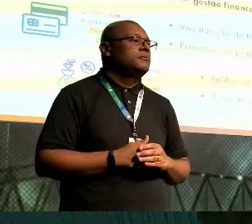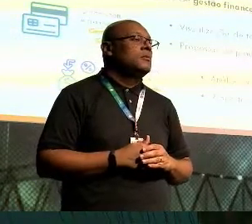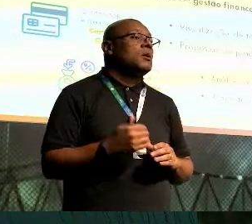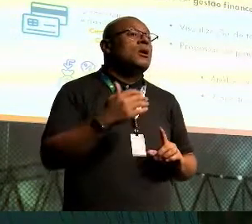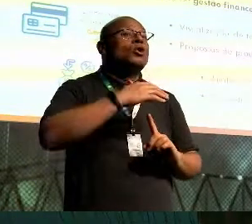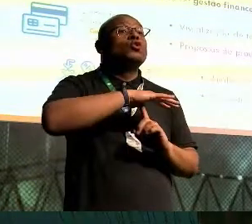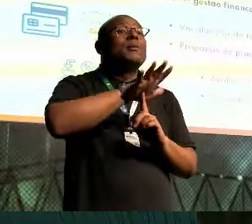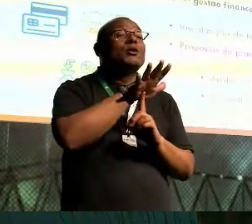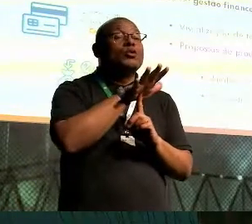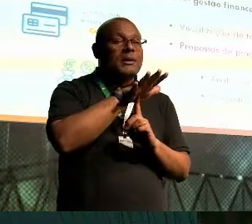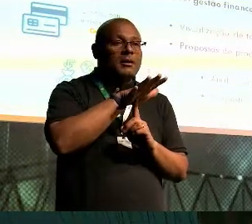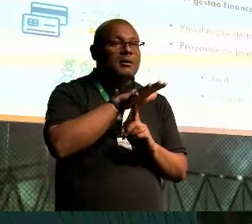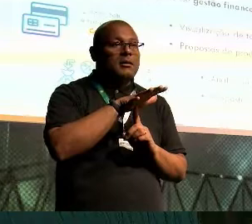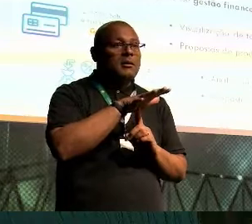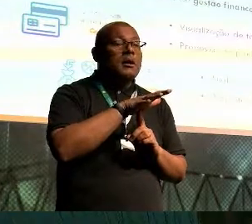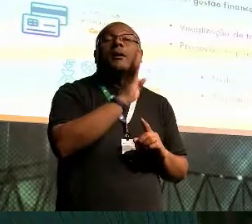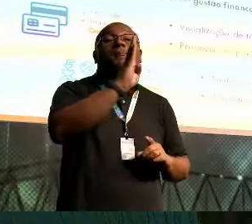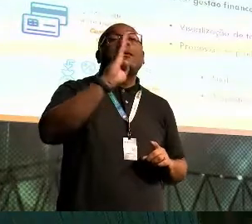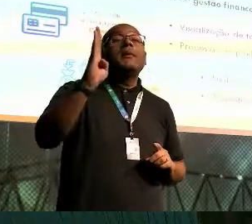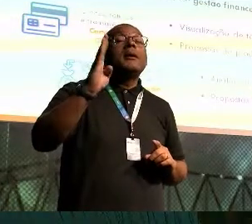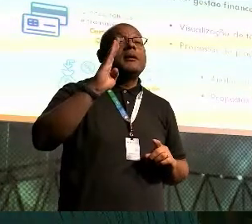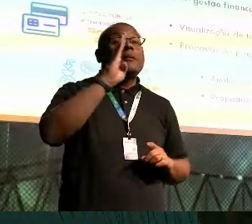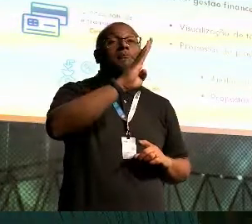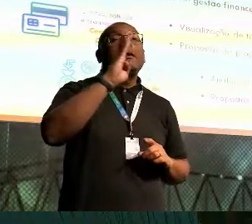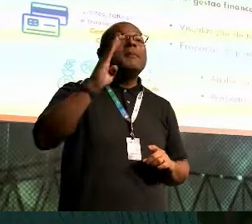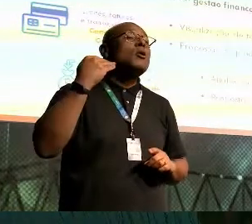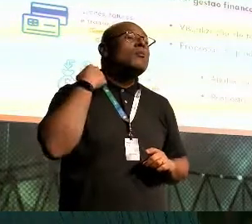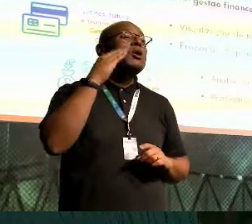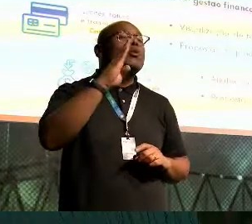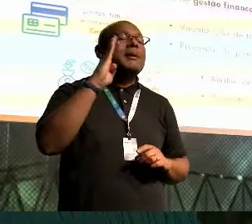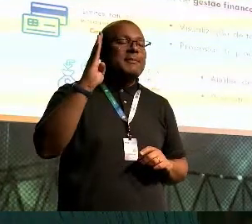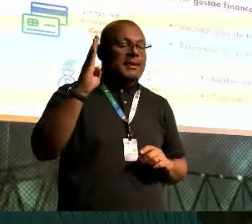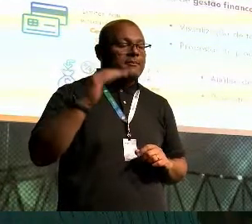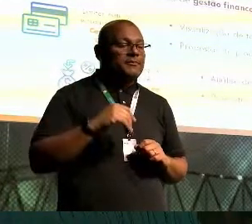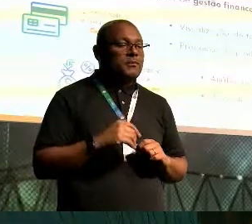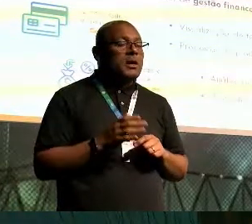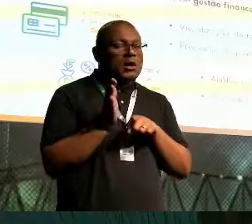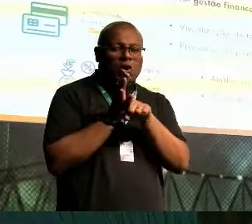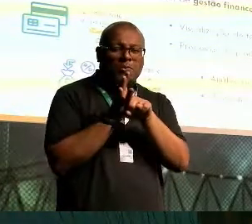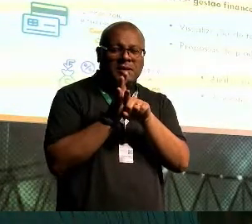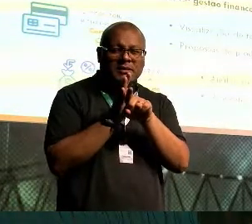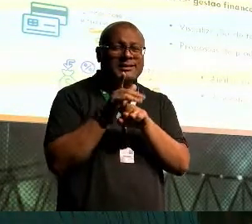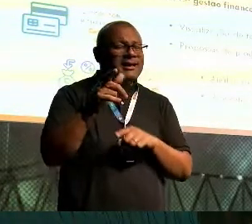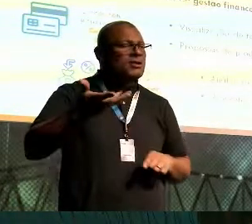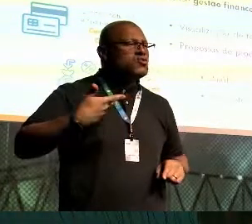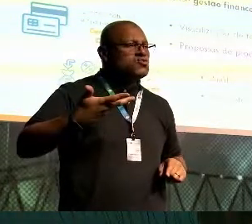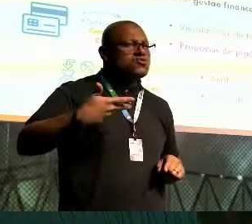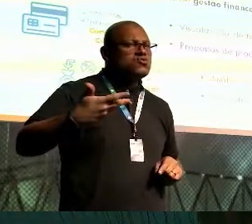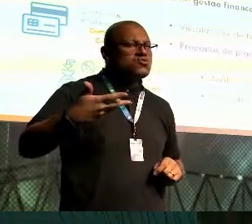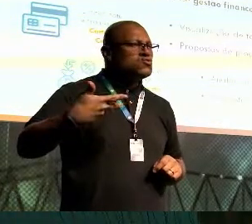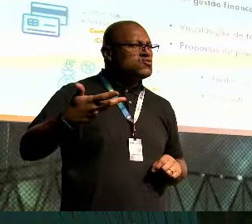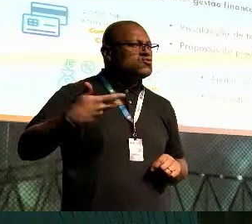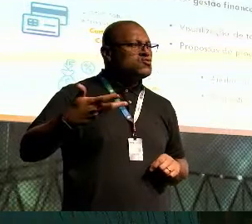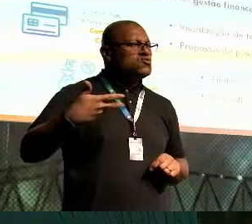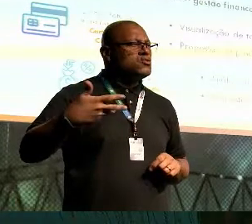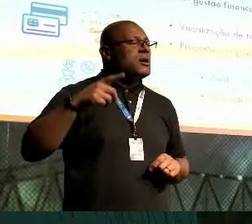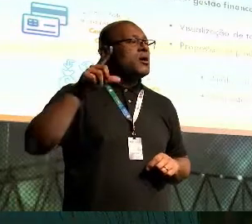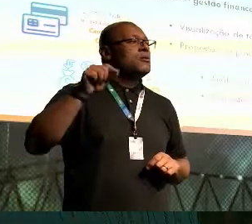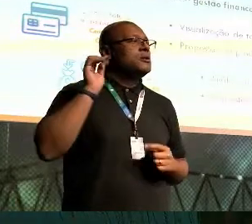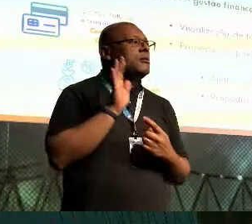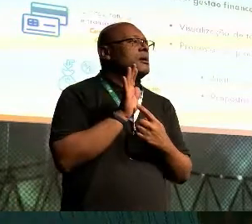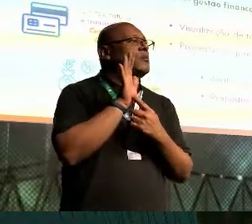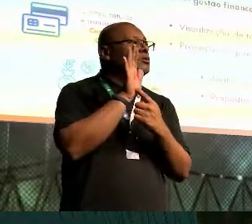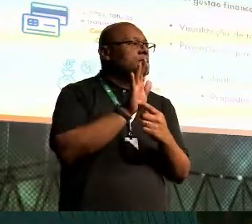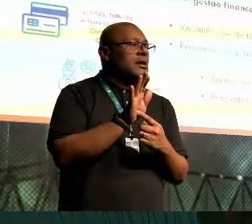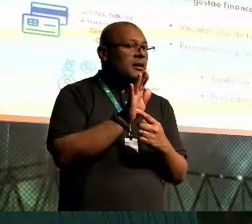do Brasil. No meu ponto de vista, pesquisei bastante, olhei bastante, eu acho que eles estão bem avançados. Então, eu escolhi para trazer,